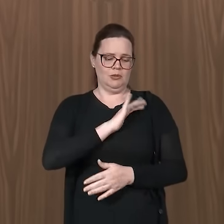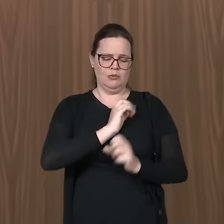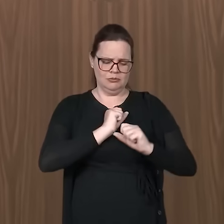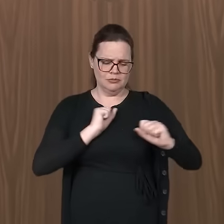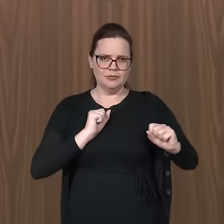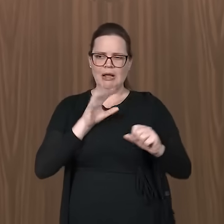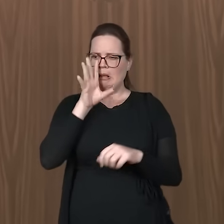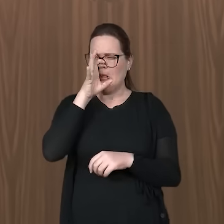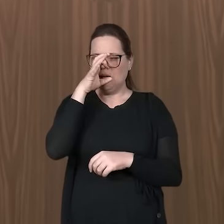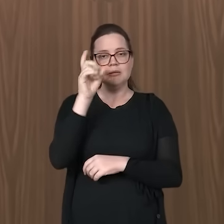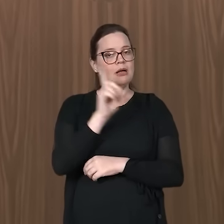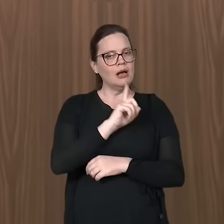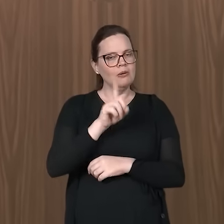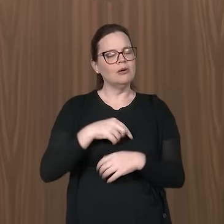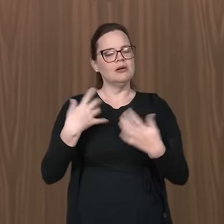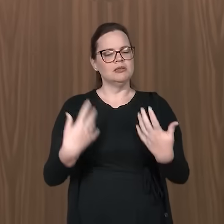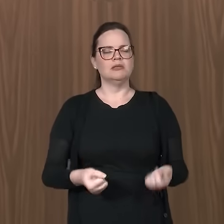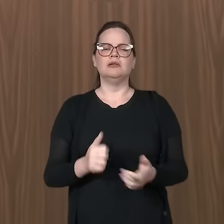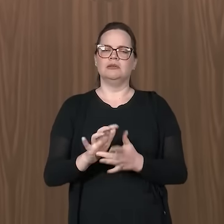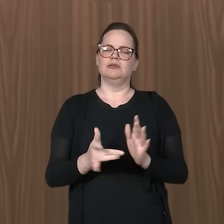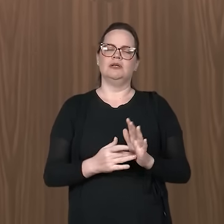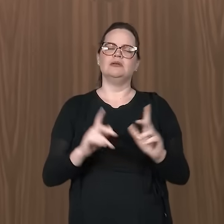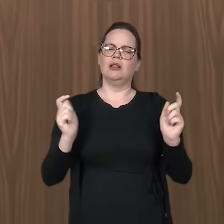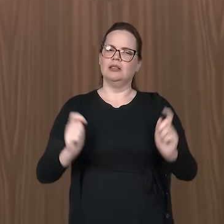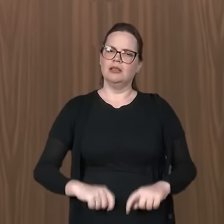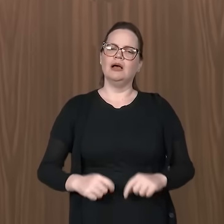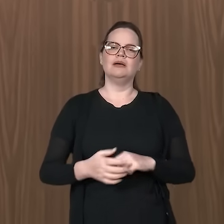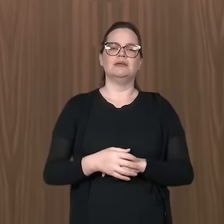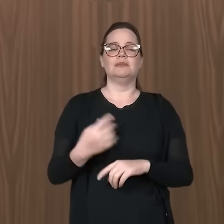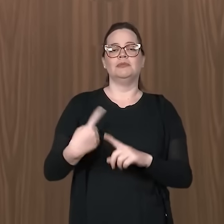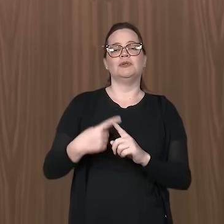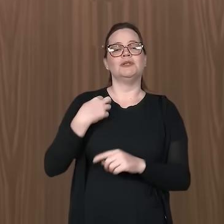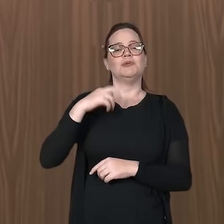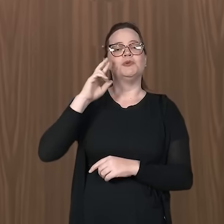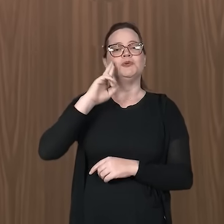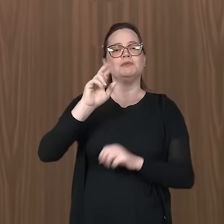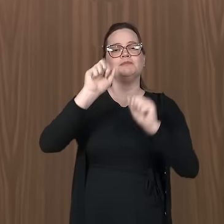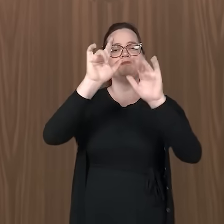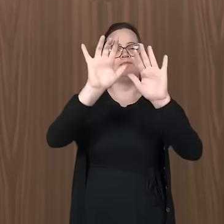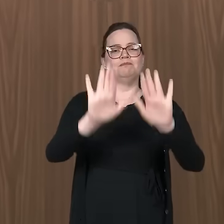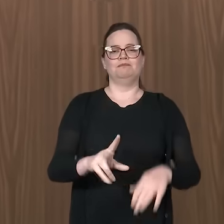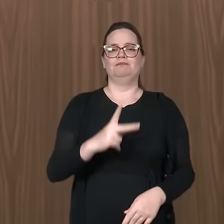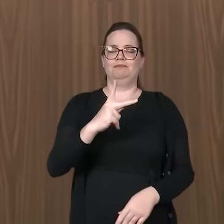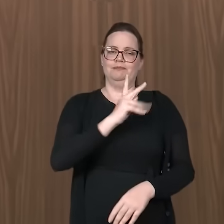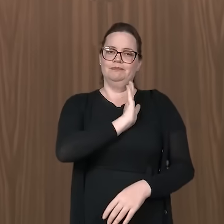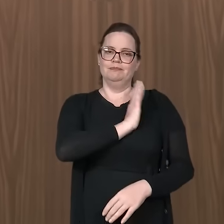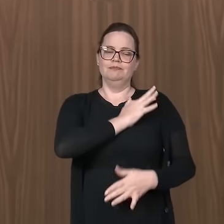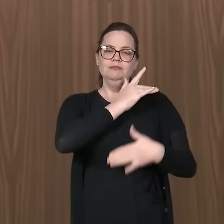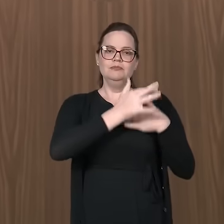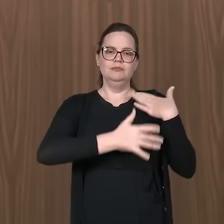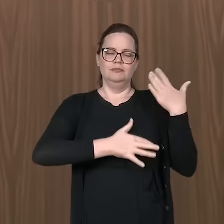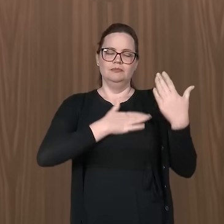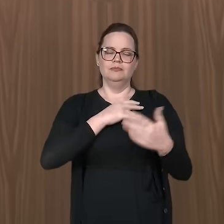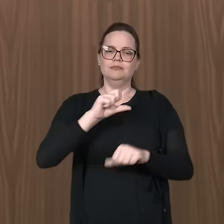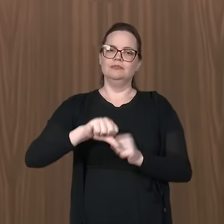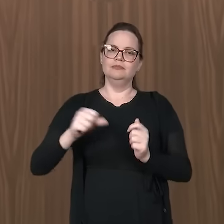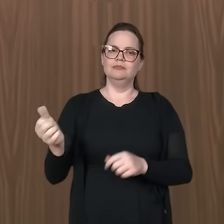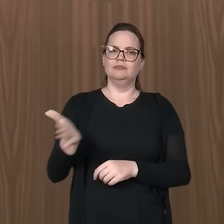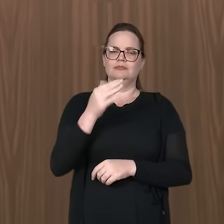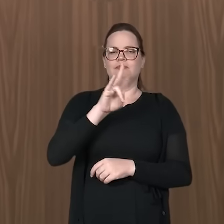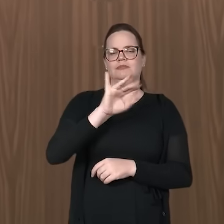como aquela mulher criou, mas receba de bom grado o Senhor, porque o Senhor ele vai encher o seu coração, o